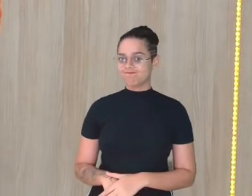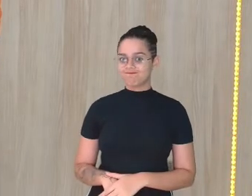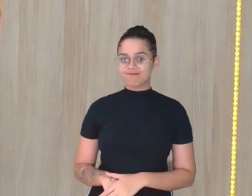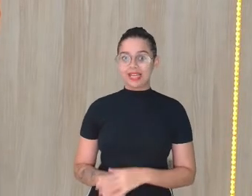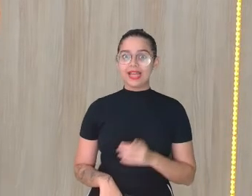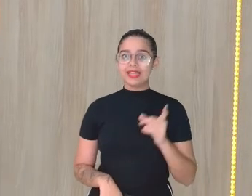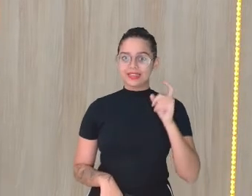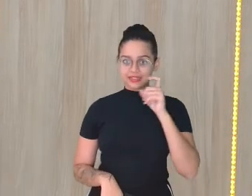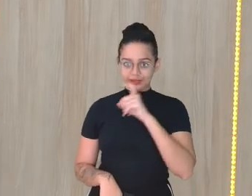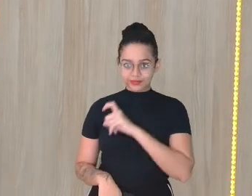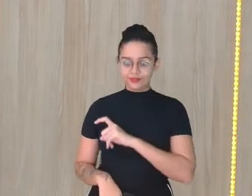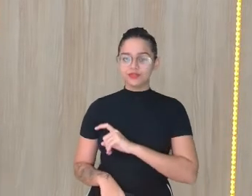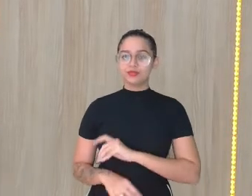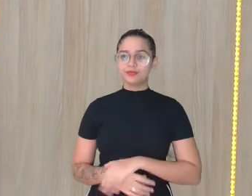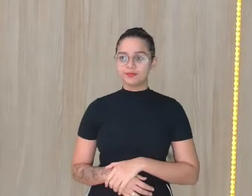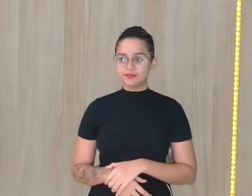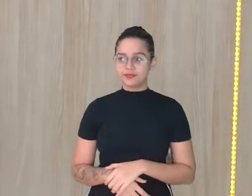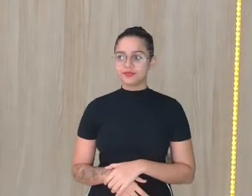gente!